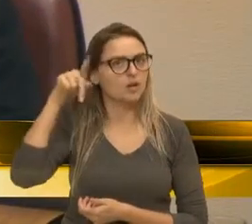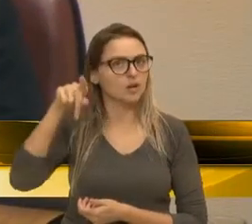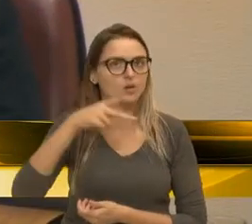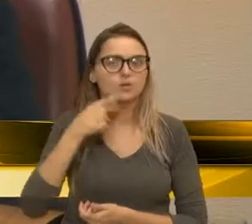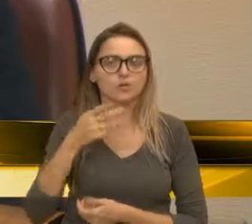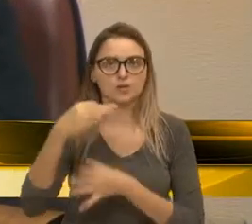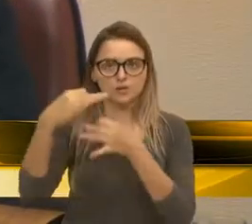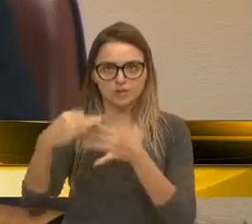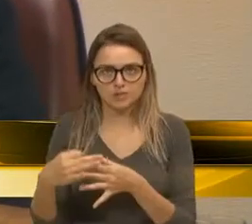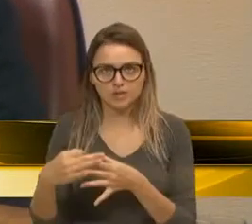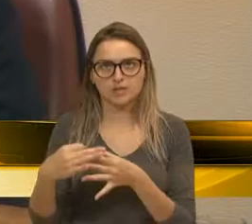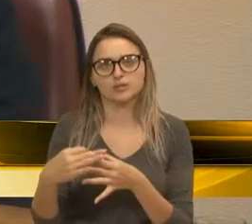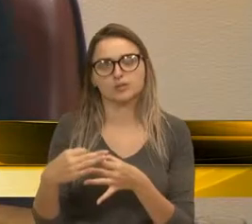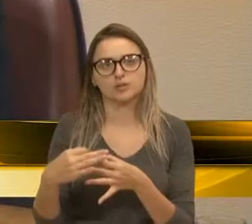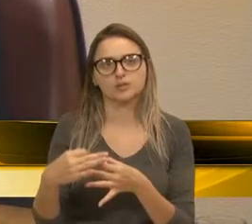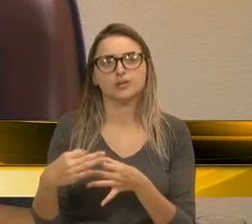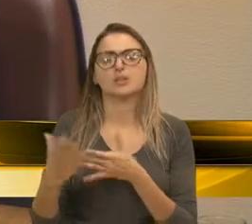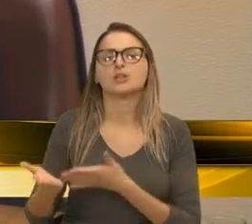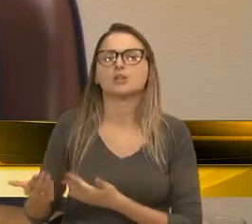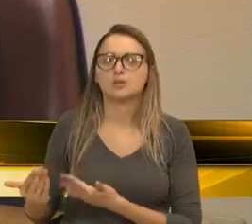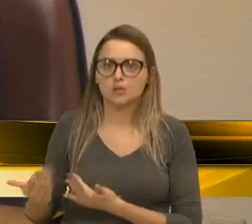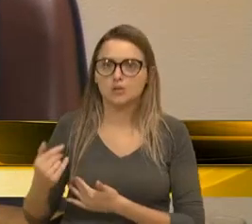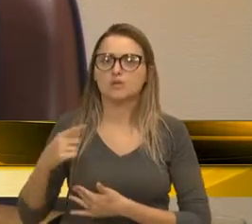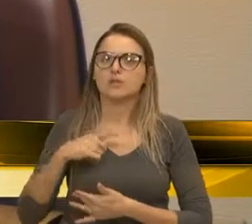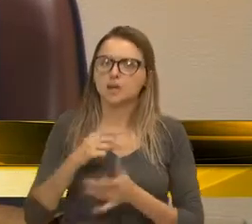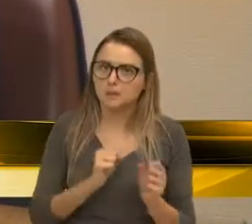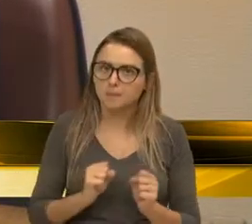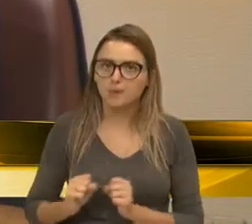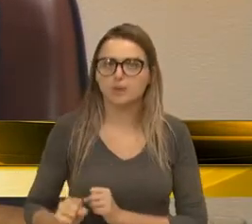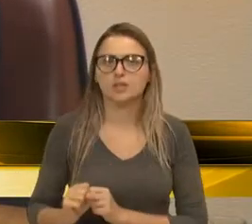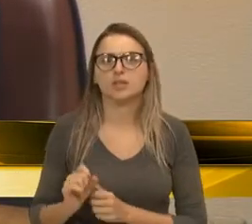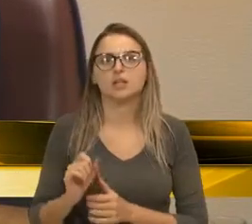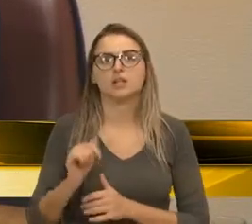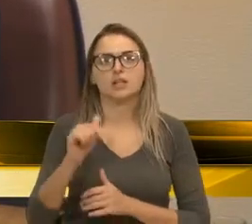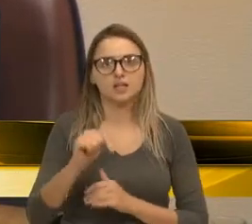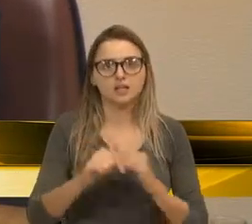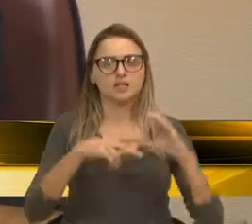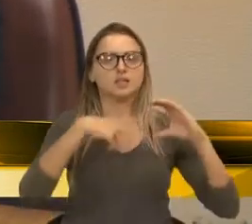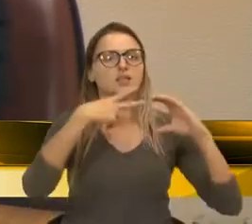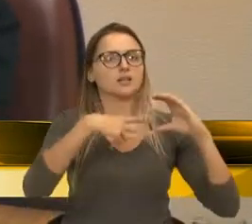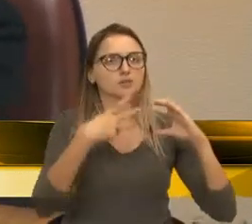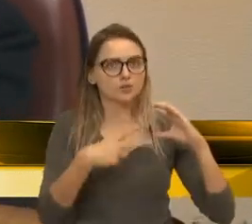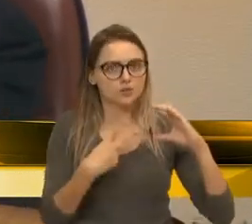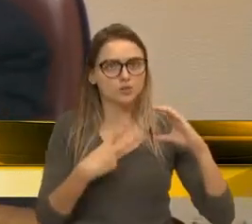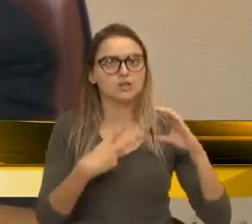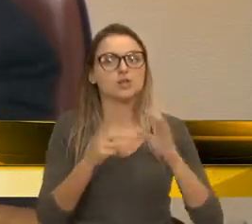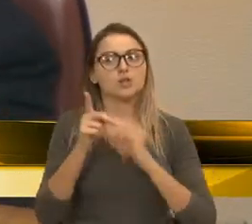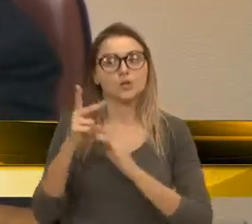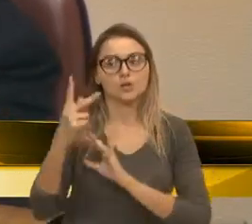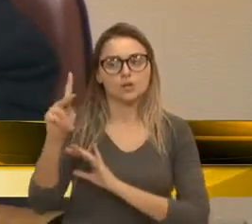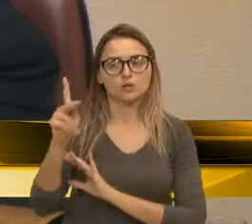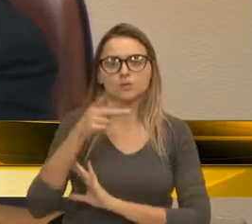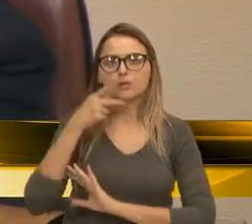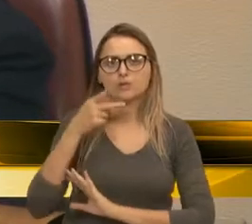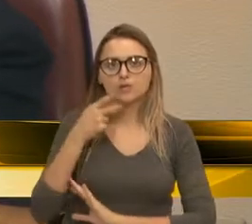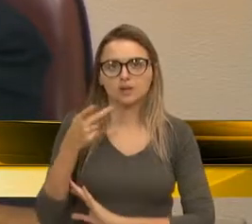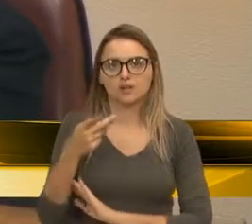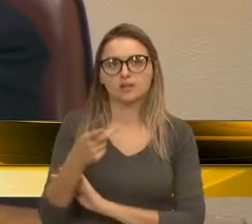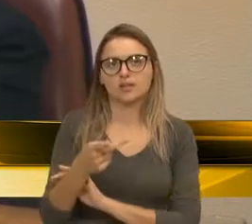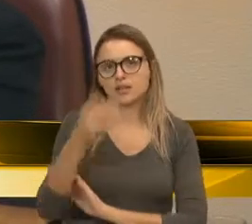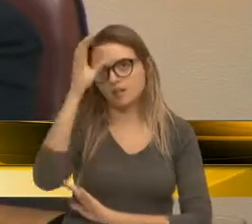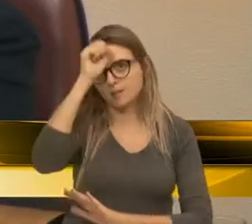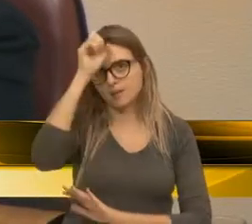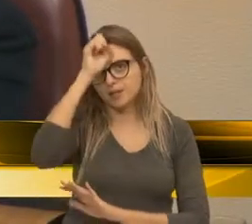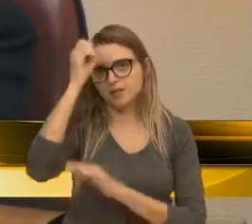no sentido de dizer que essa juventude tem a possibilidade de ir na Câmara de Vereadores nesta manhã, através do vosso pronunciamento, primeiro saber como